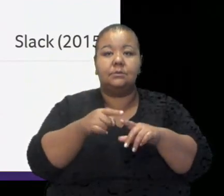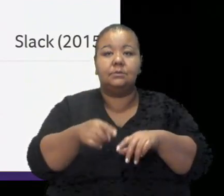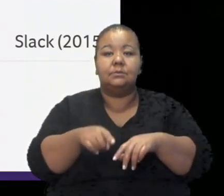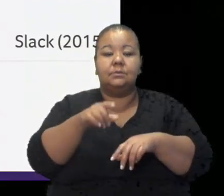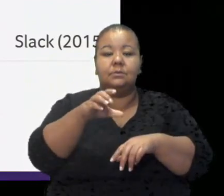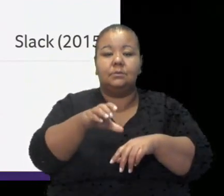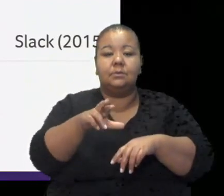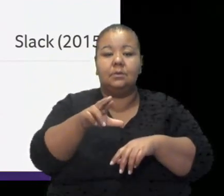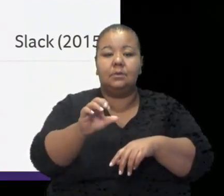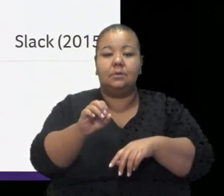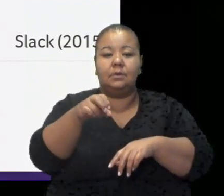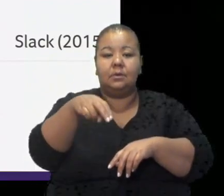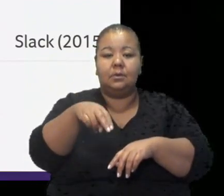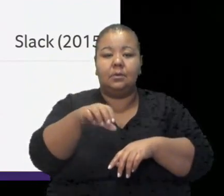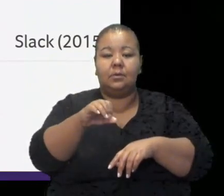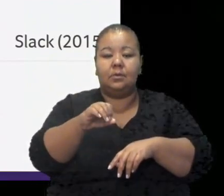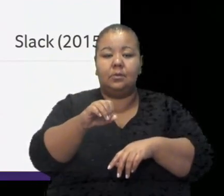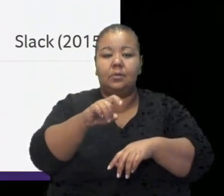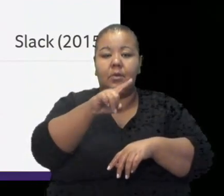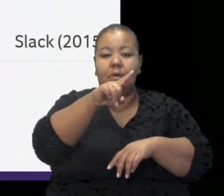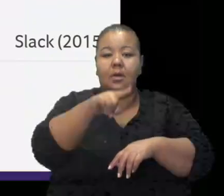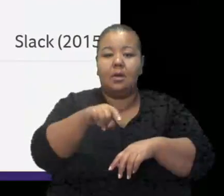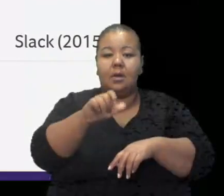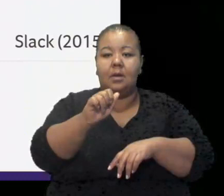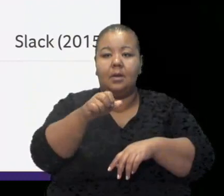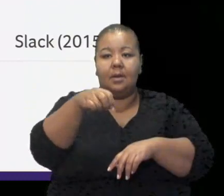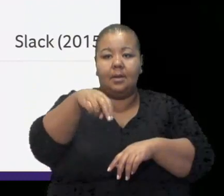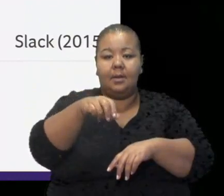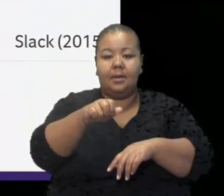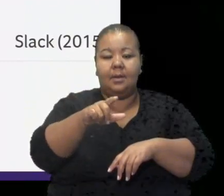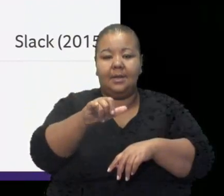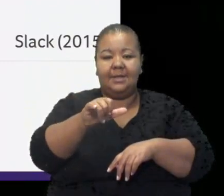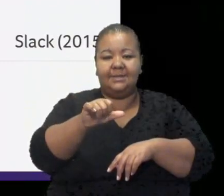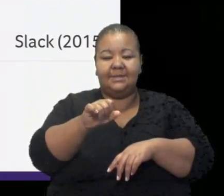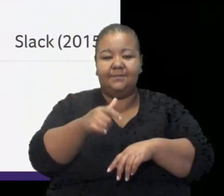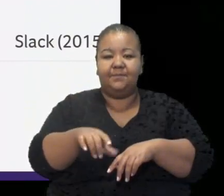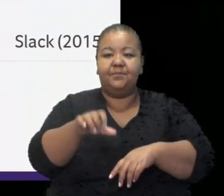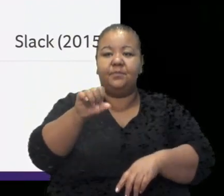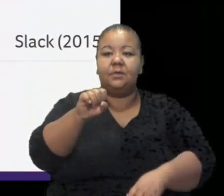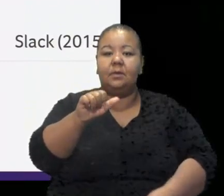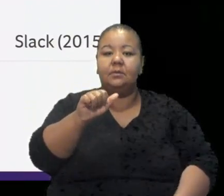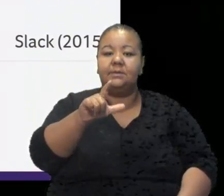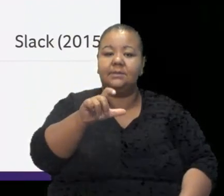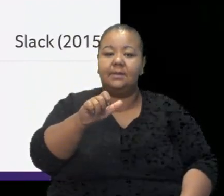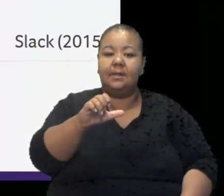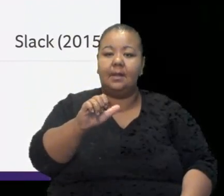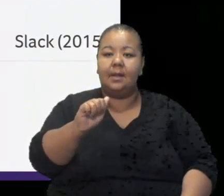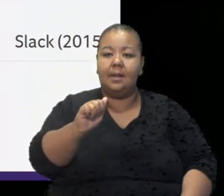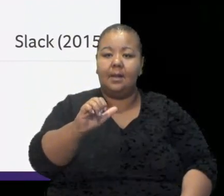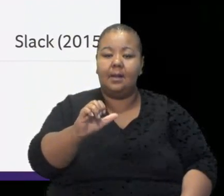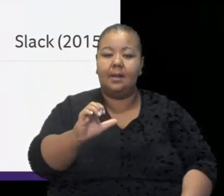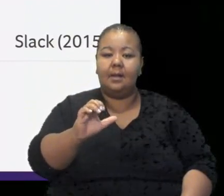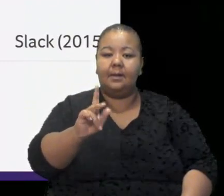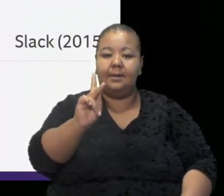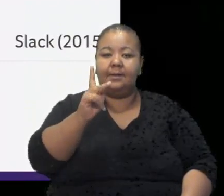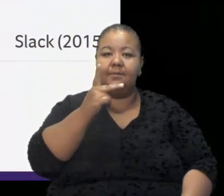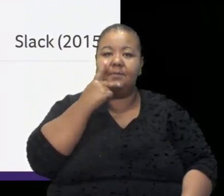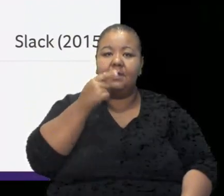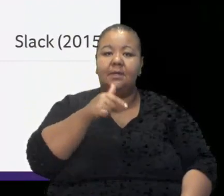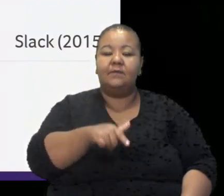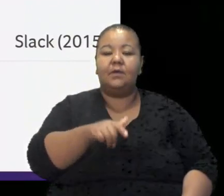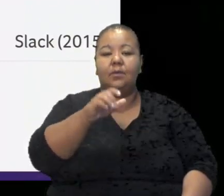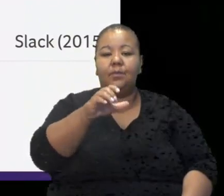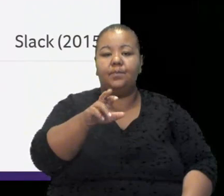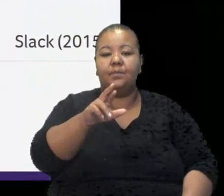da cronoanálise. A Slack, em 2015, diz que a cronoanálise é uma ferramenta cujo principal